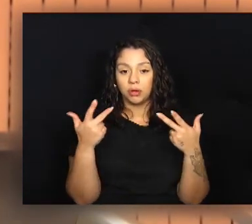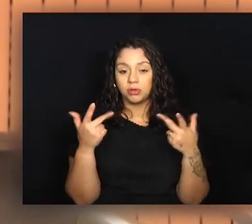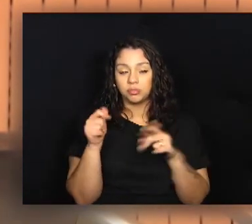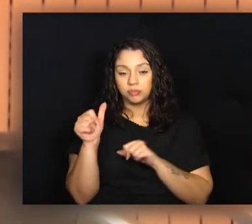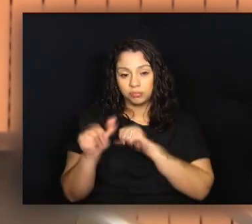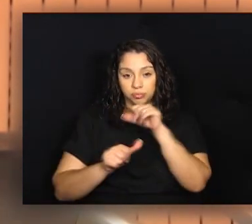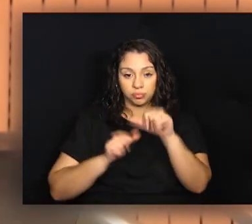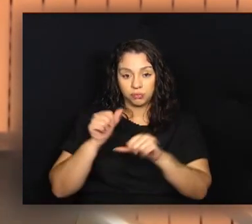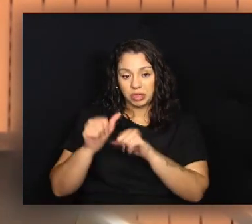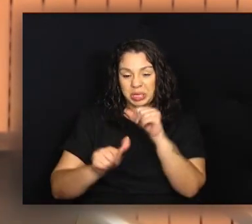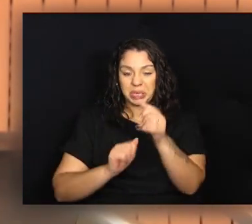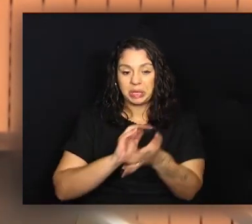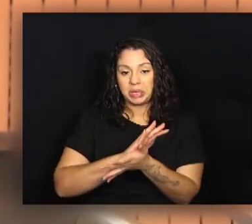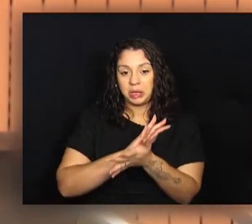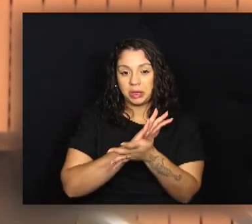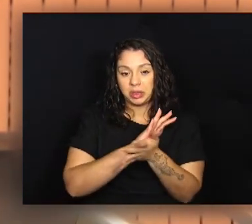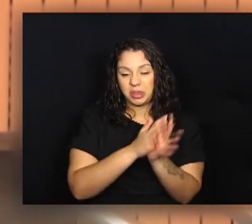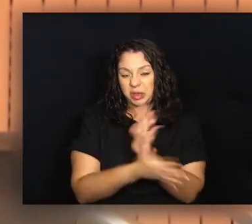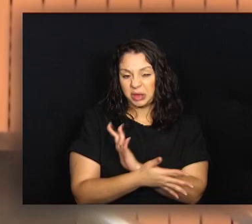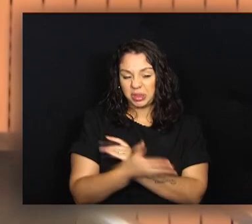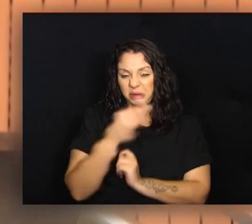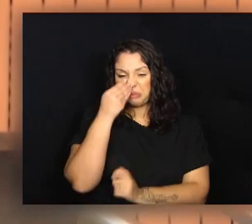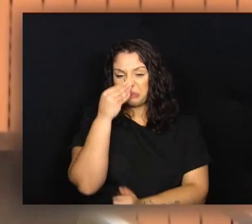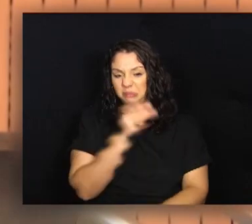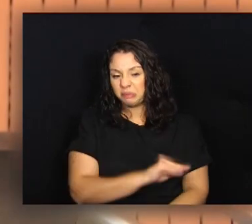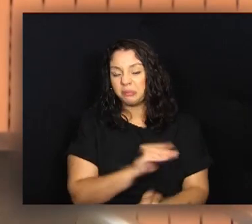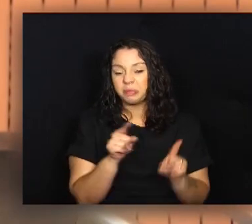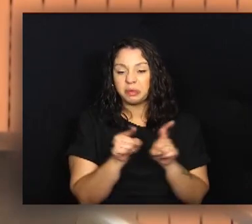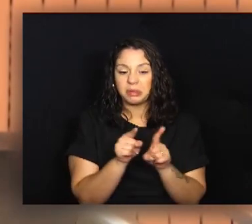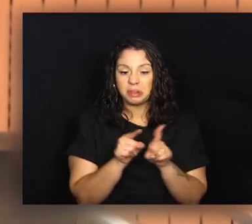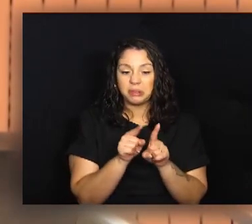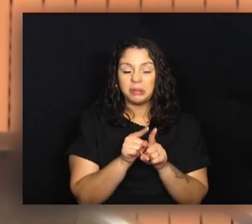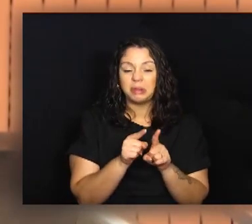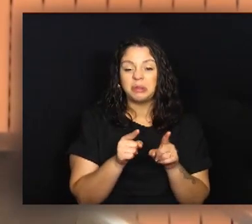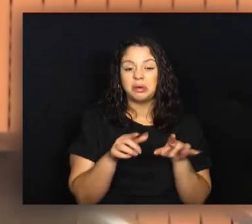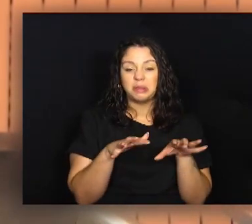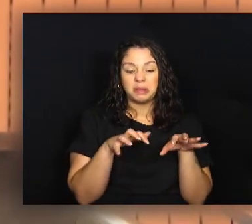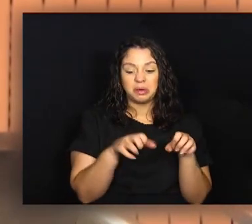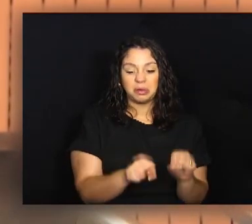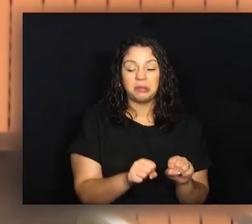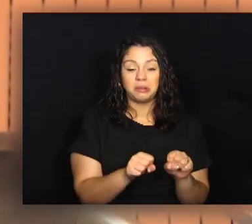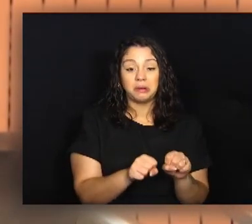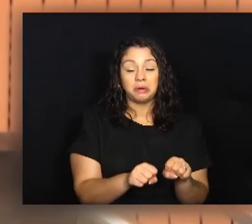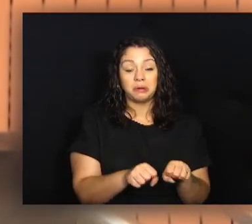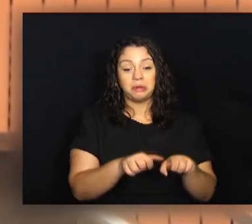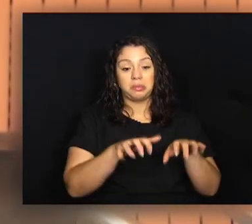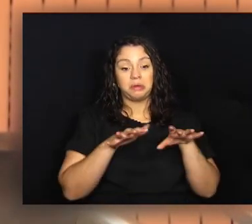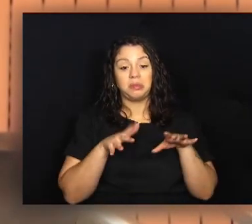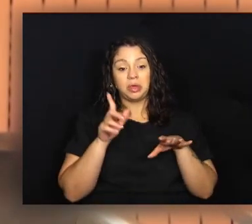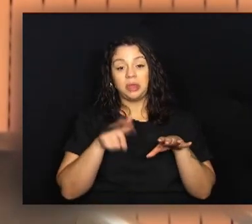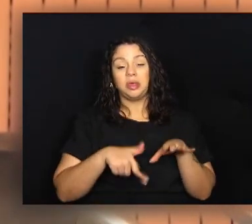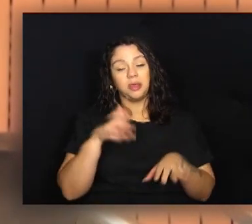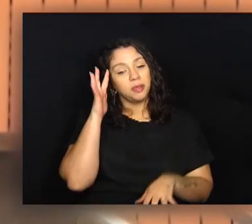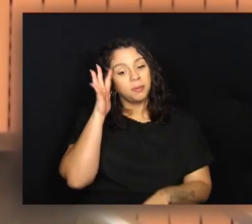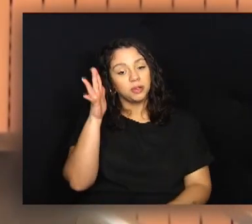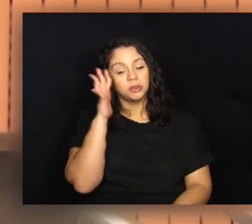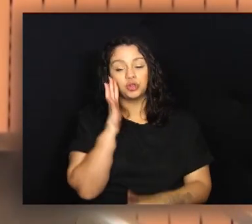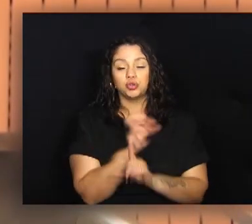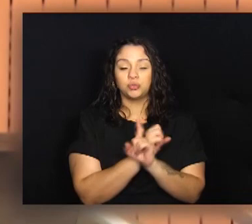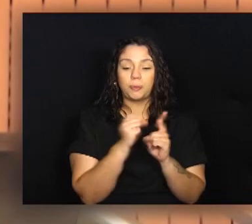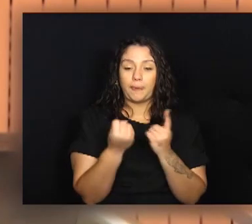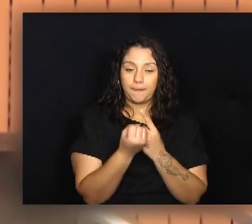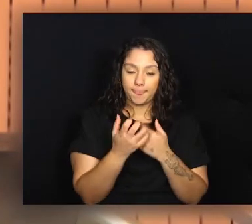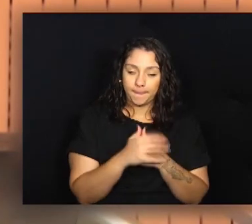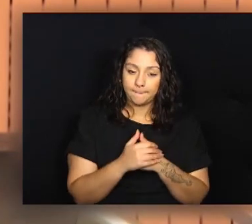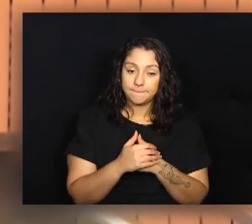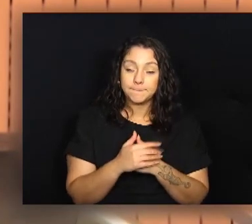desmistificar o preconceito, a discriminação e descolonizar o nosso imaginário social.